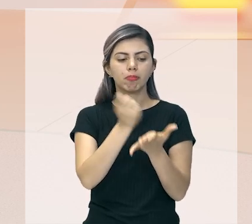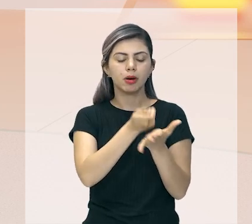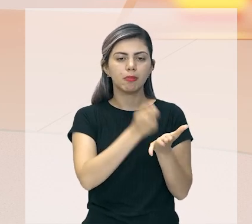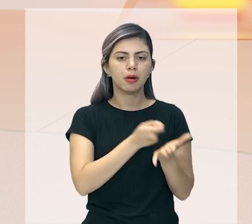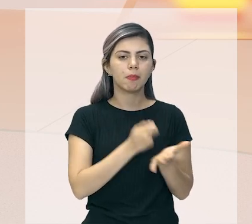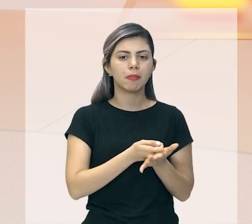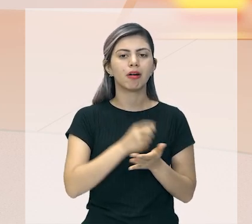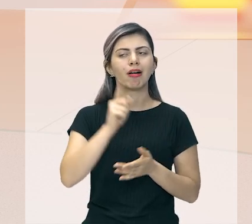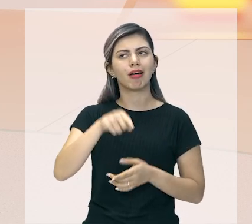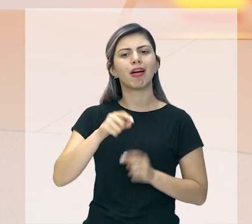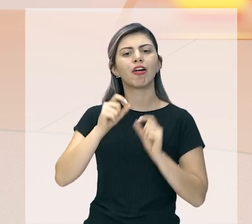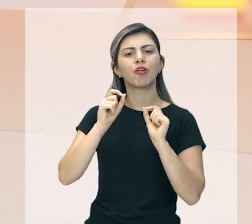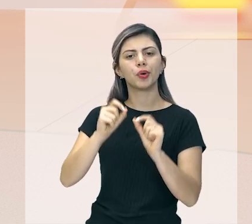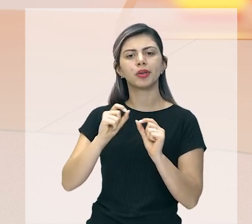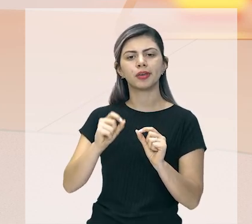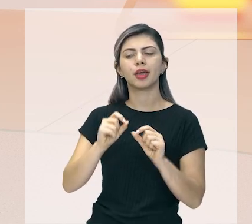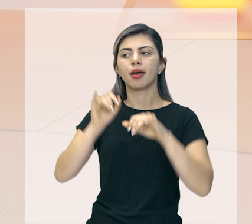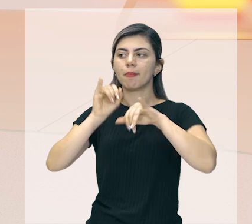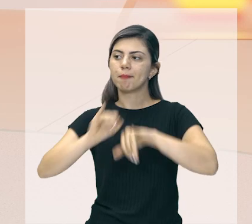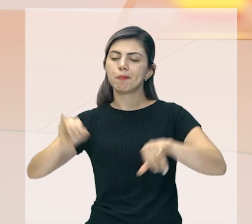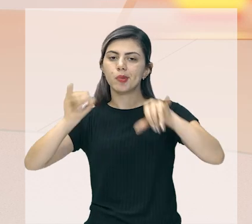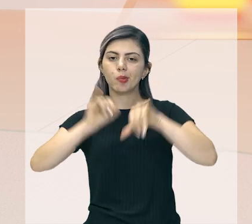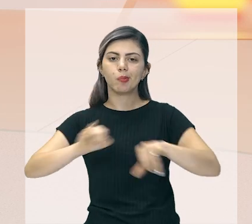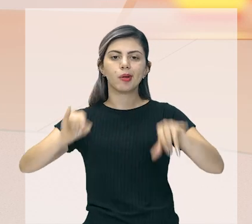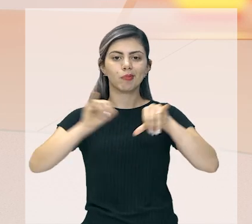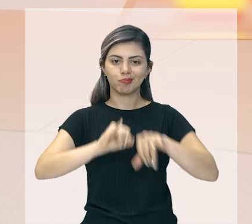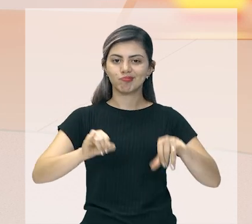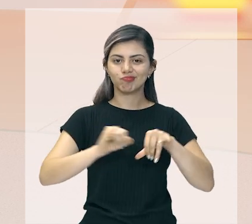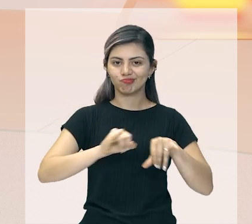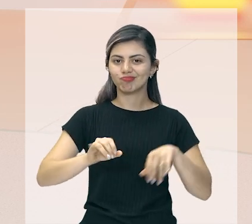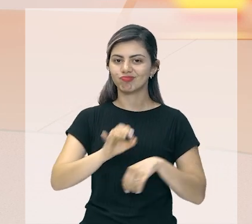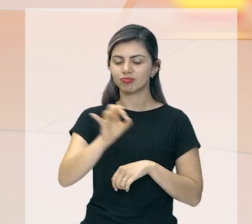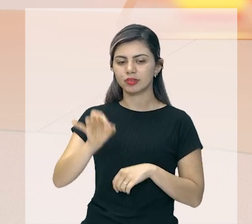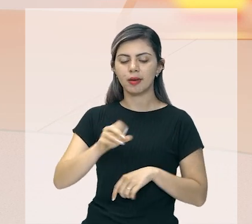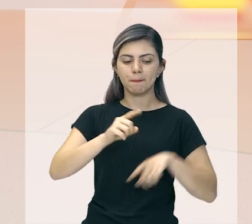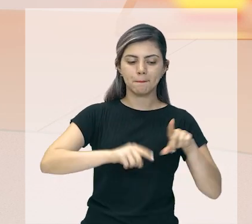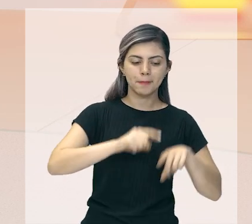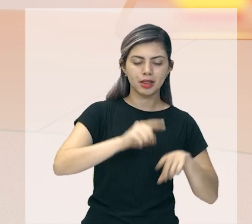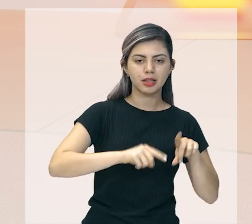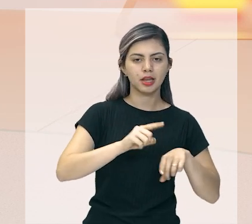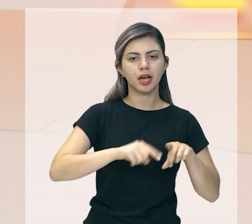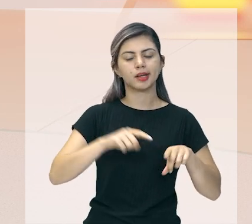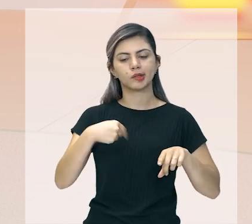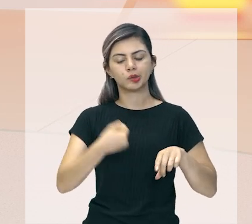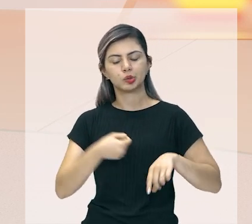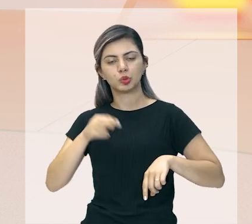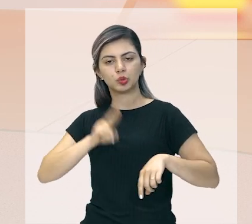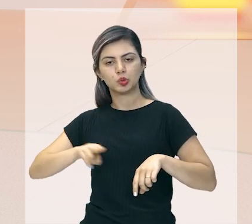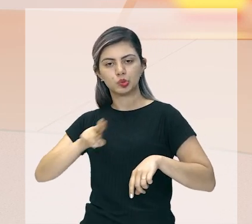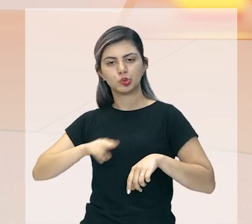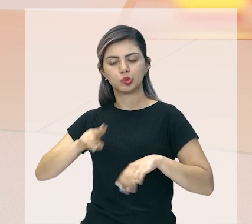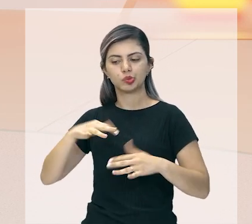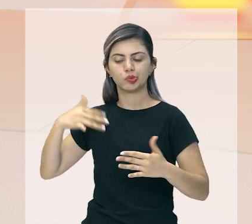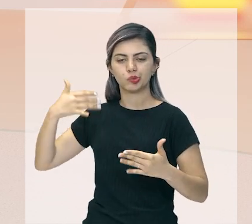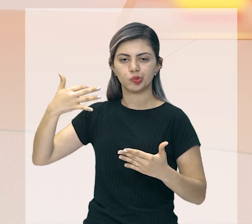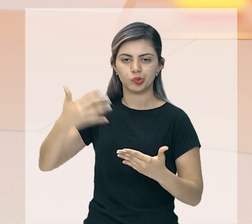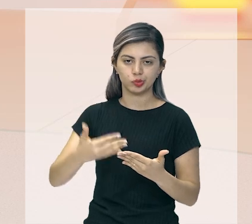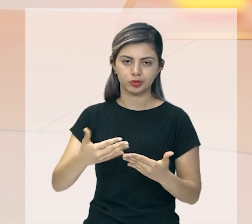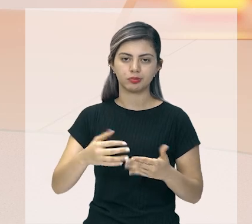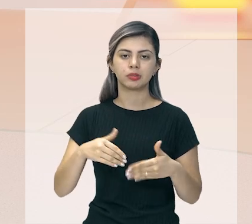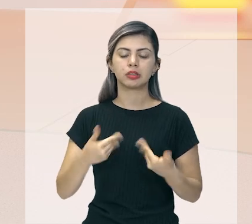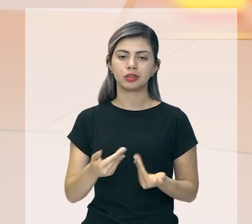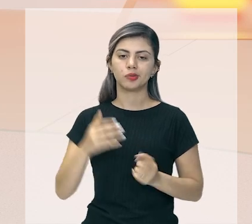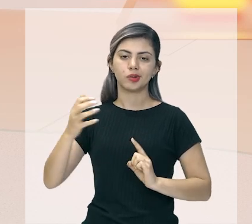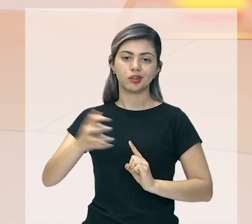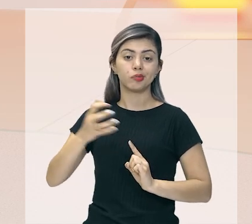é resultado, né, de propaganda, de marketing para produtos que a gente vai consumindo ao longo do tempo e que isso tem